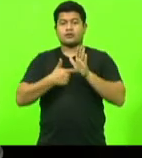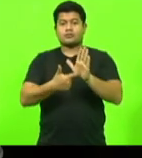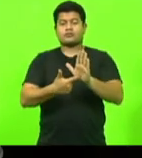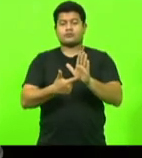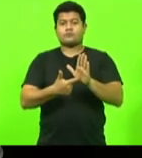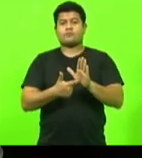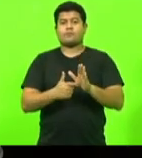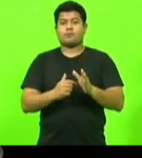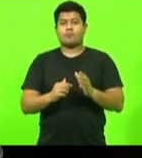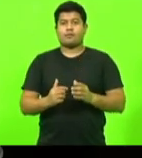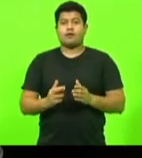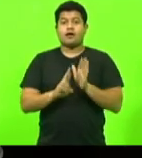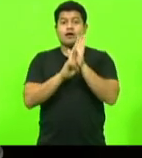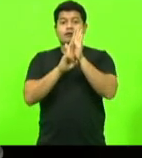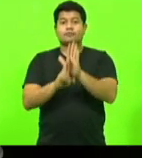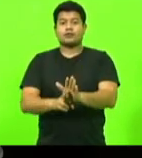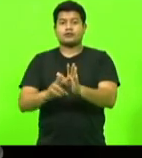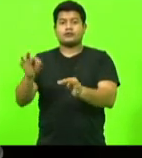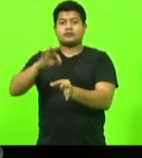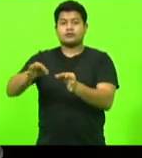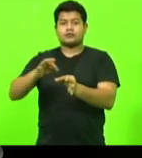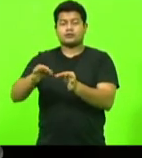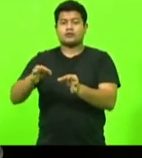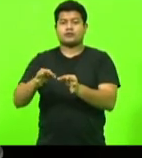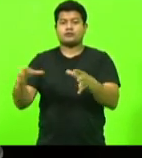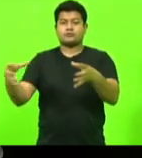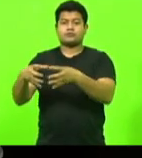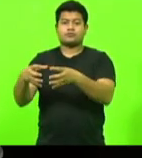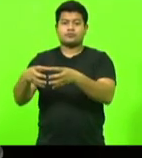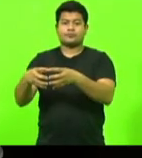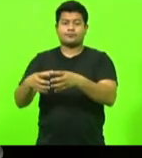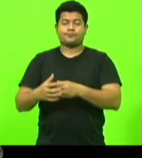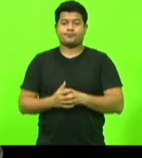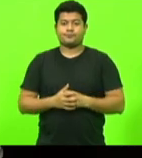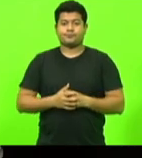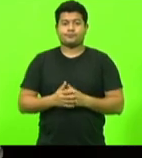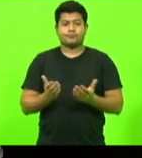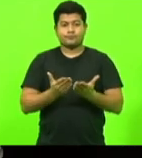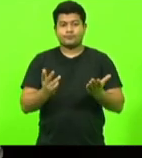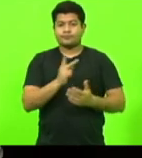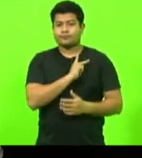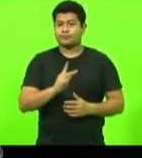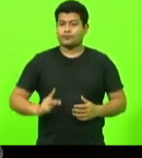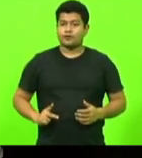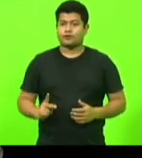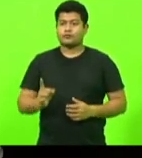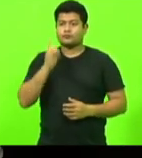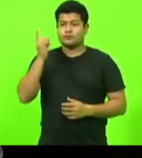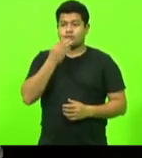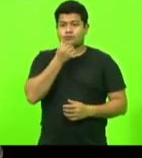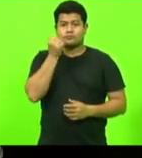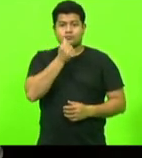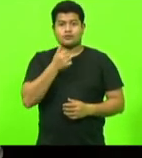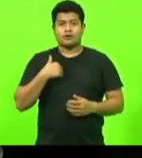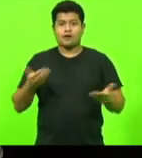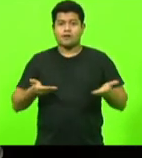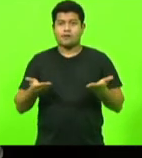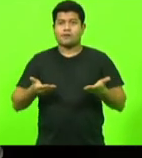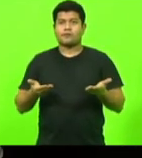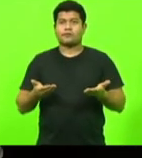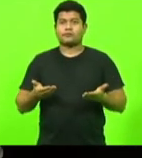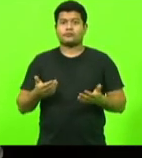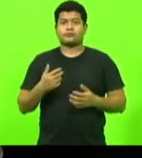nome de entidade de classe. Senhora Presidente, senhores deputados, eu passaria, então, a